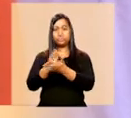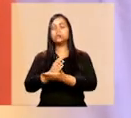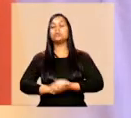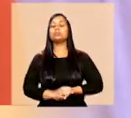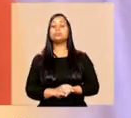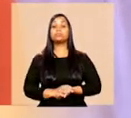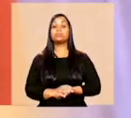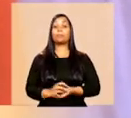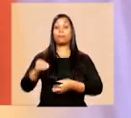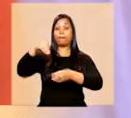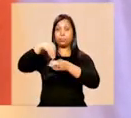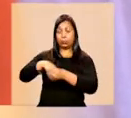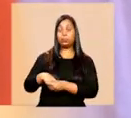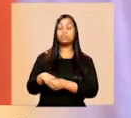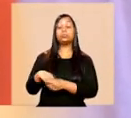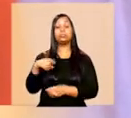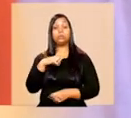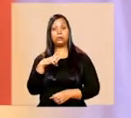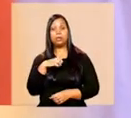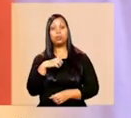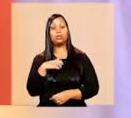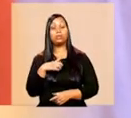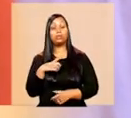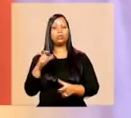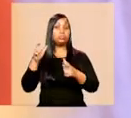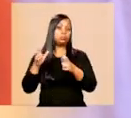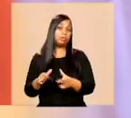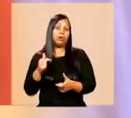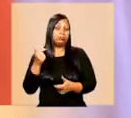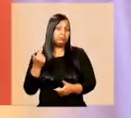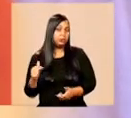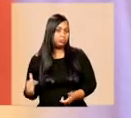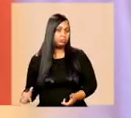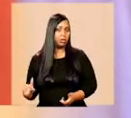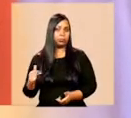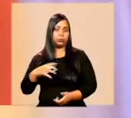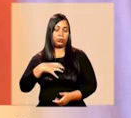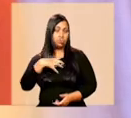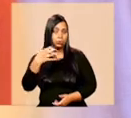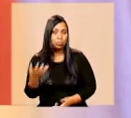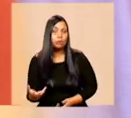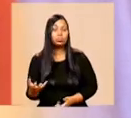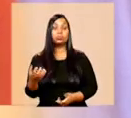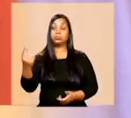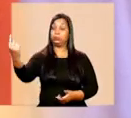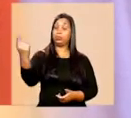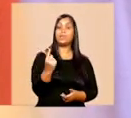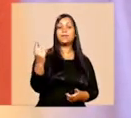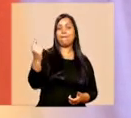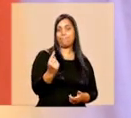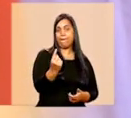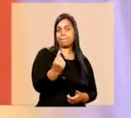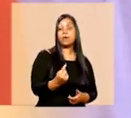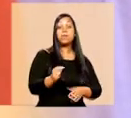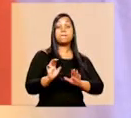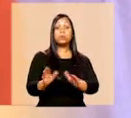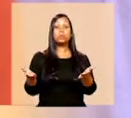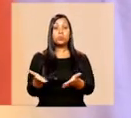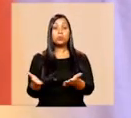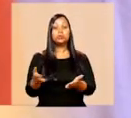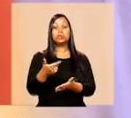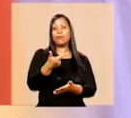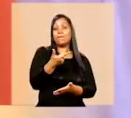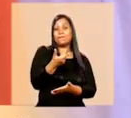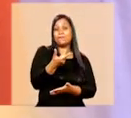né? E dentro dessa regional tem hospitais que não têm um potencial para ter doadores porque eles são encaminhados. Entendi. Né? Mas hoje a gente